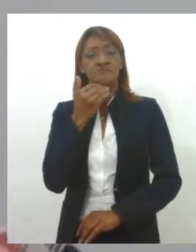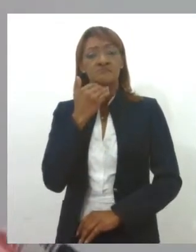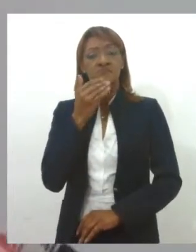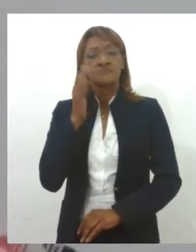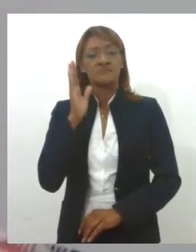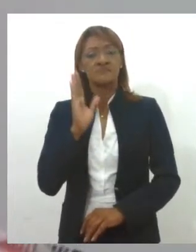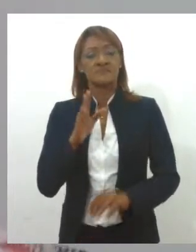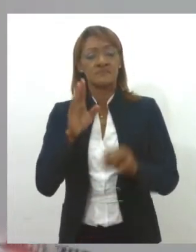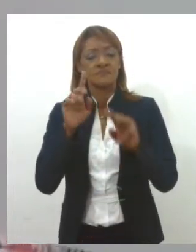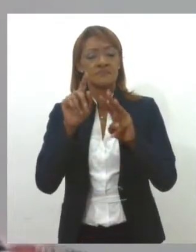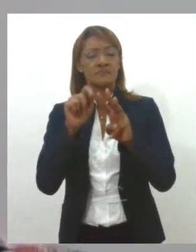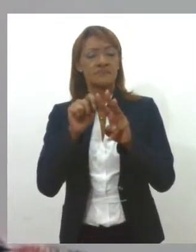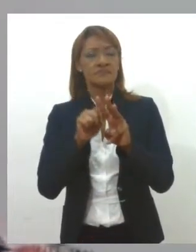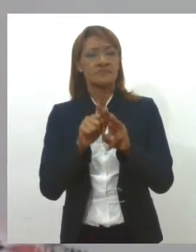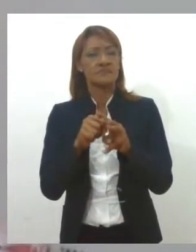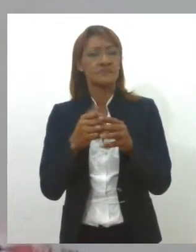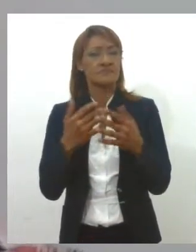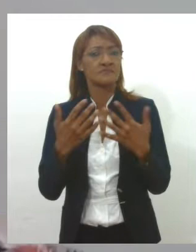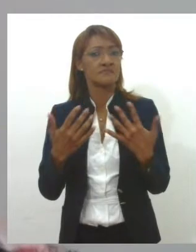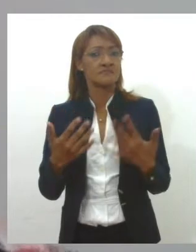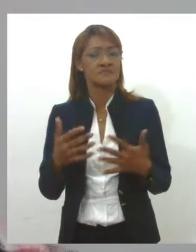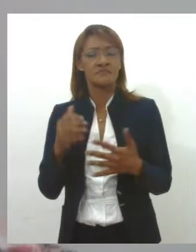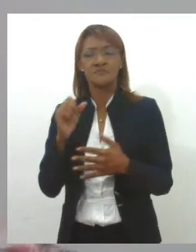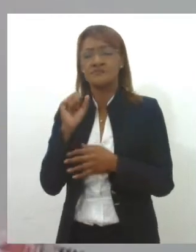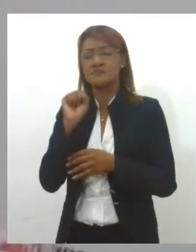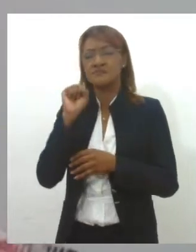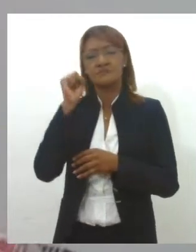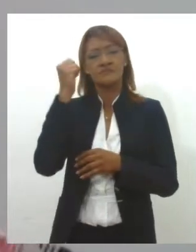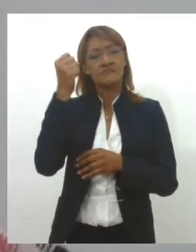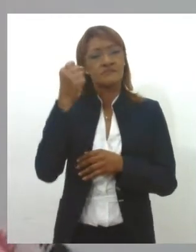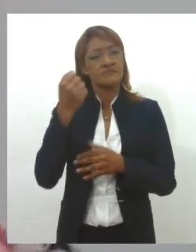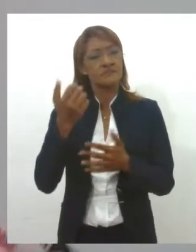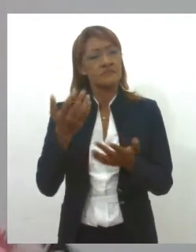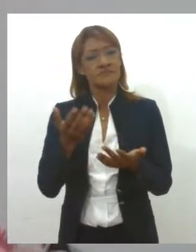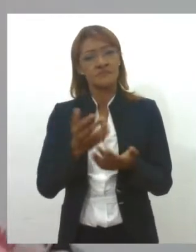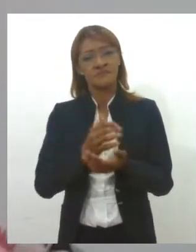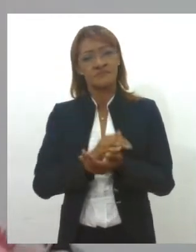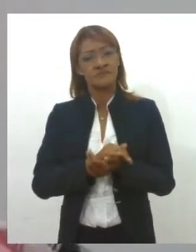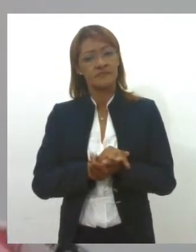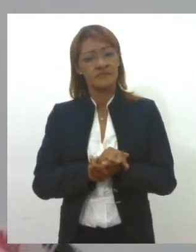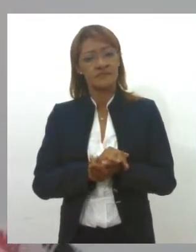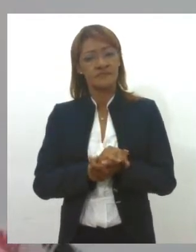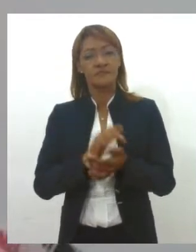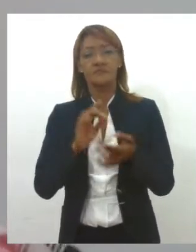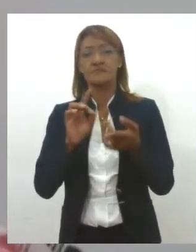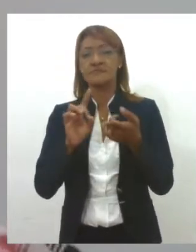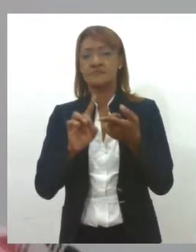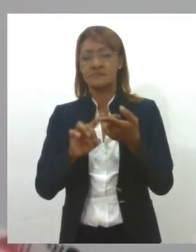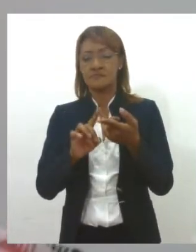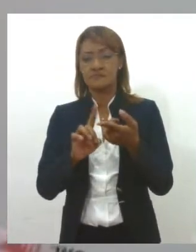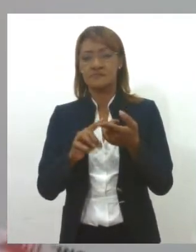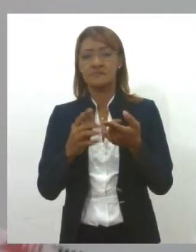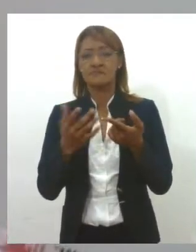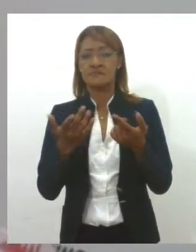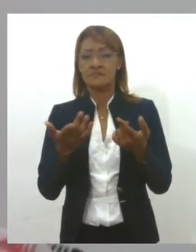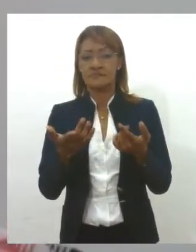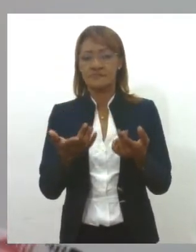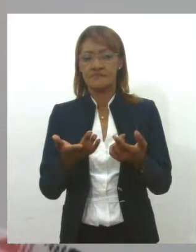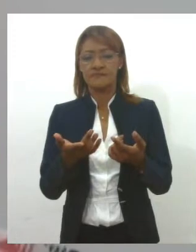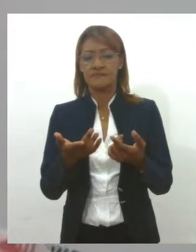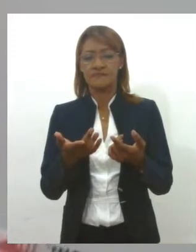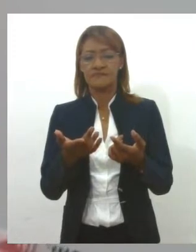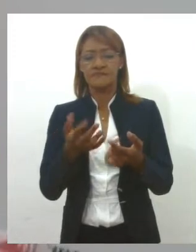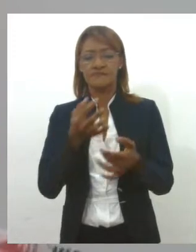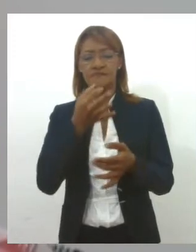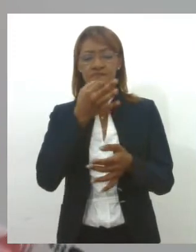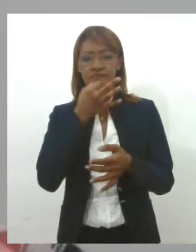é uma situação gravíssima gravíssima também a cidade de pinhão